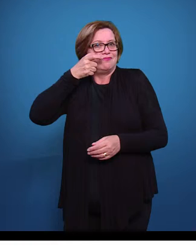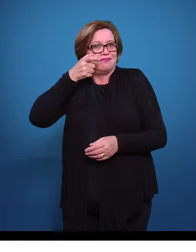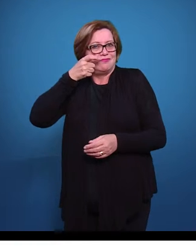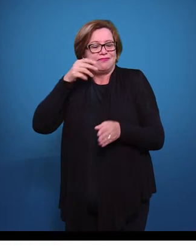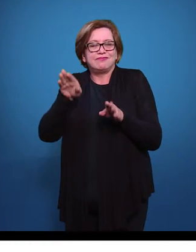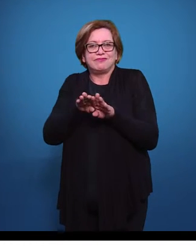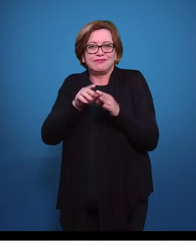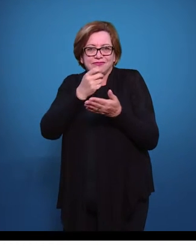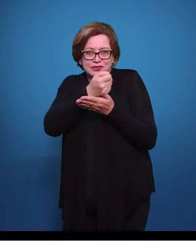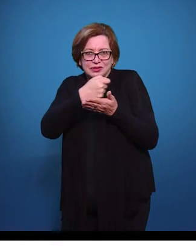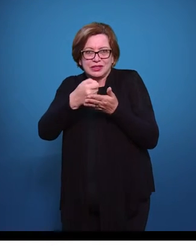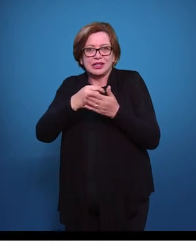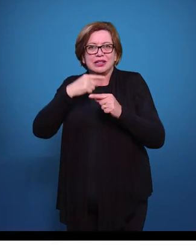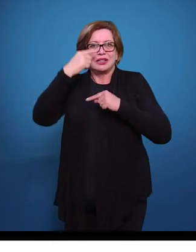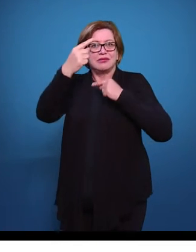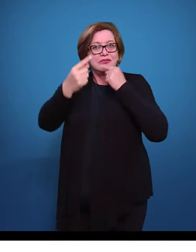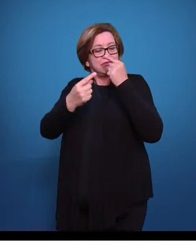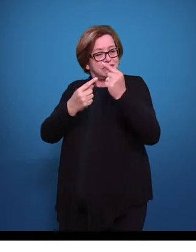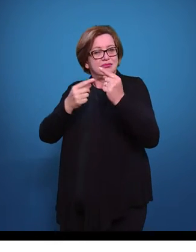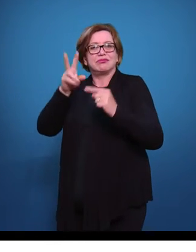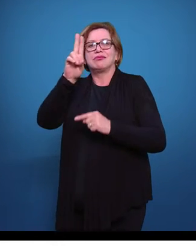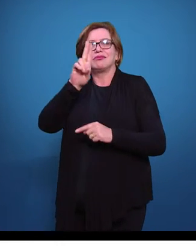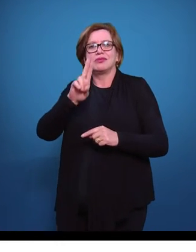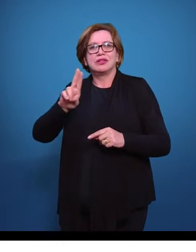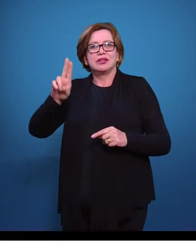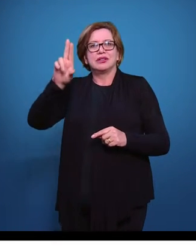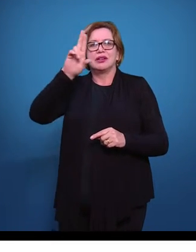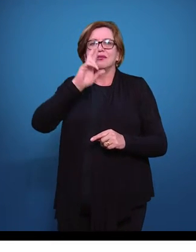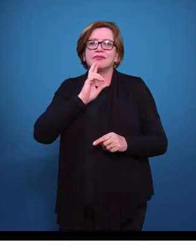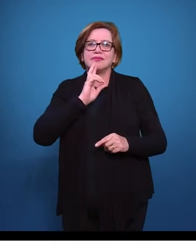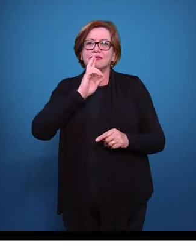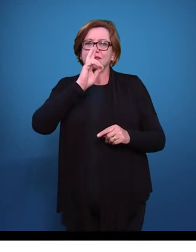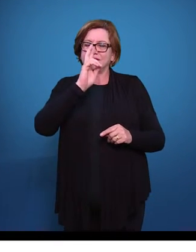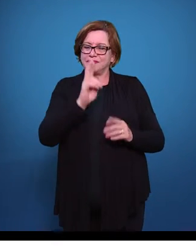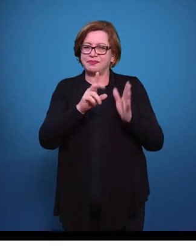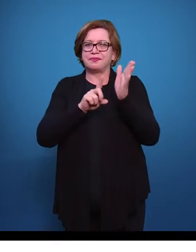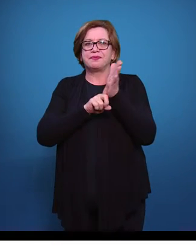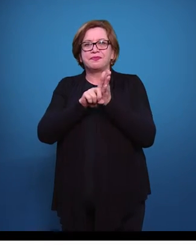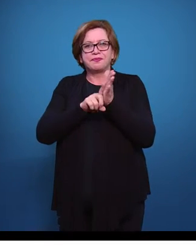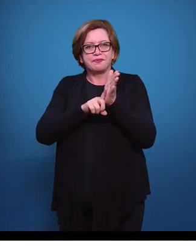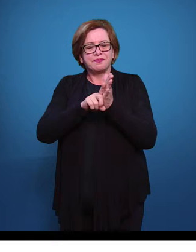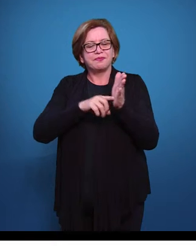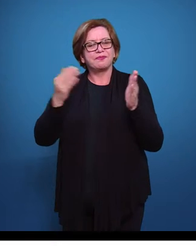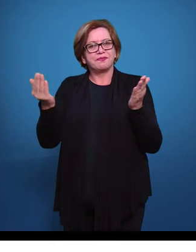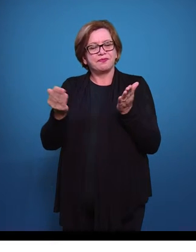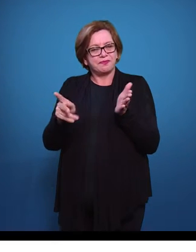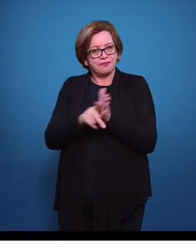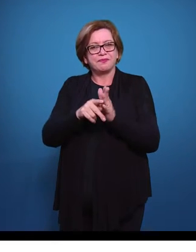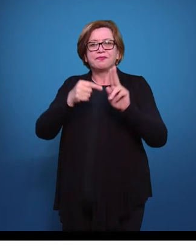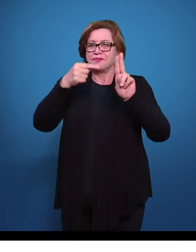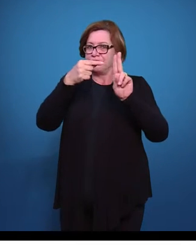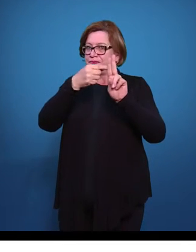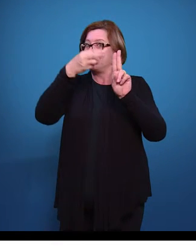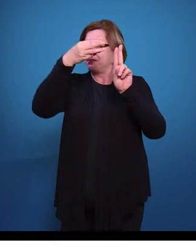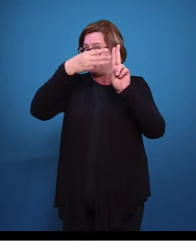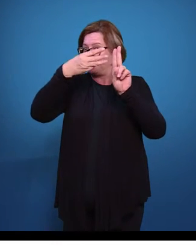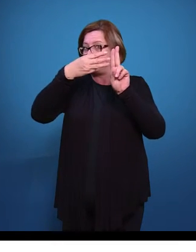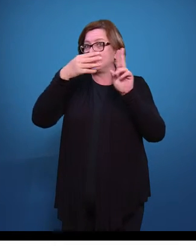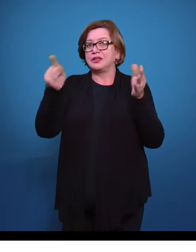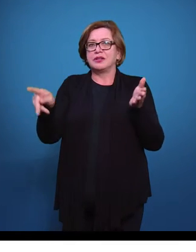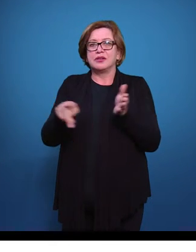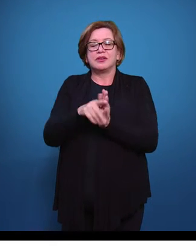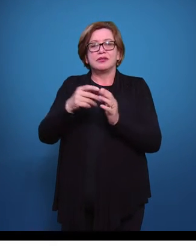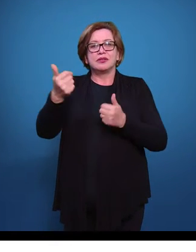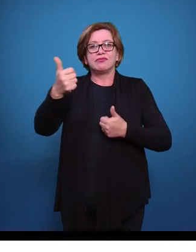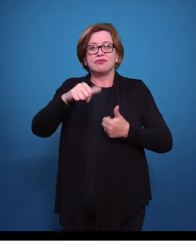anotações pois nós vamos utilizar elas para responder ao questionário final dessa unidade que fará parte da avaliação